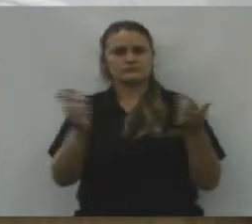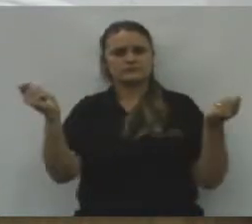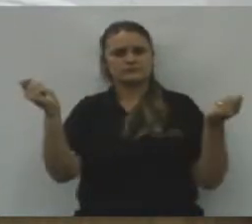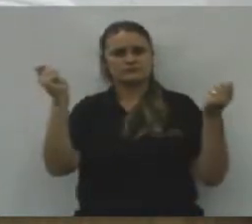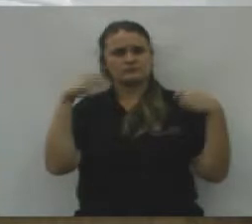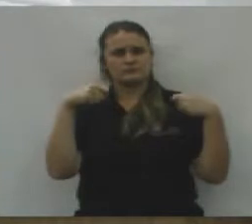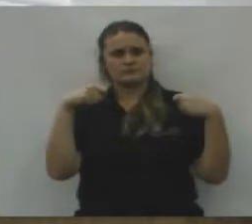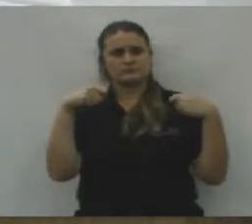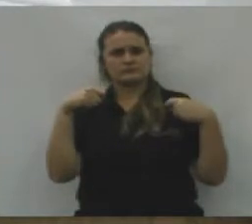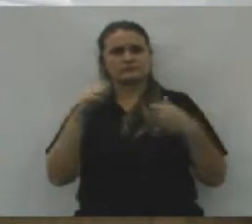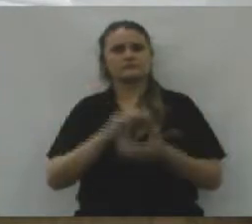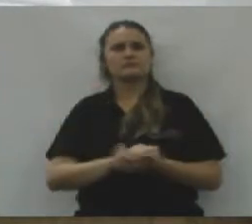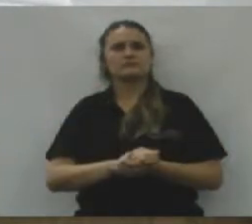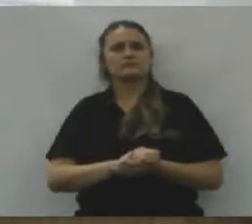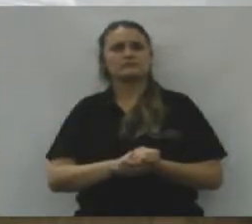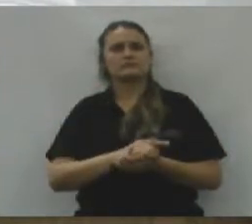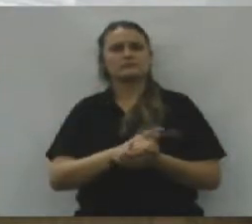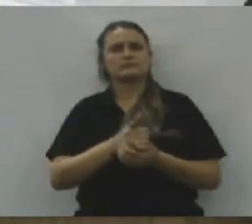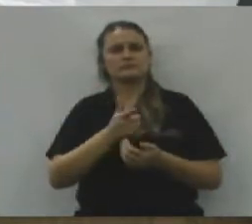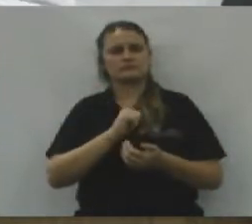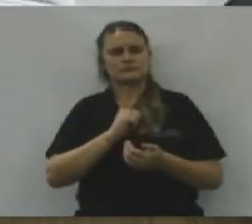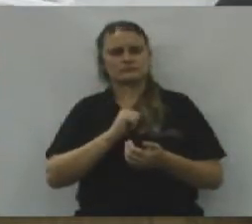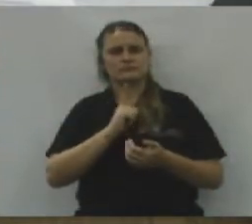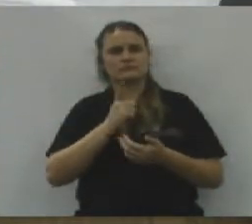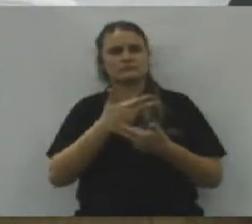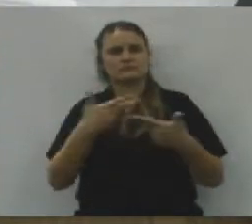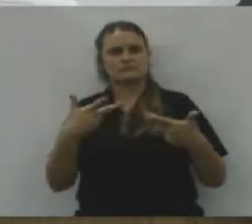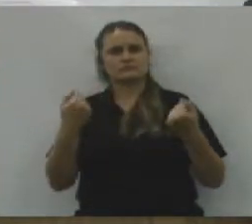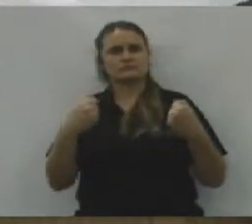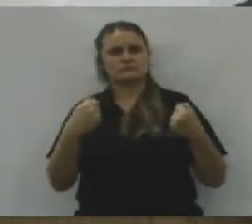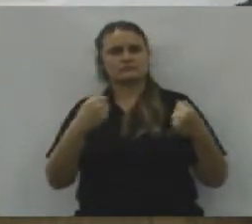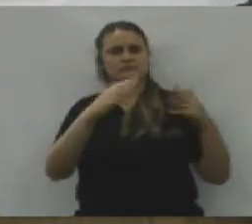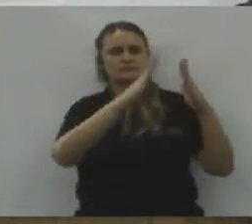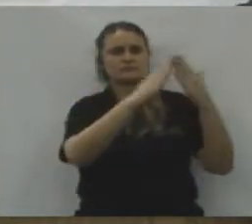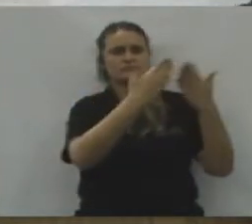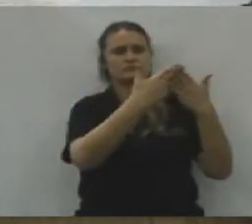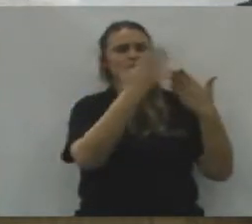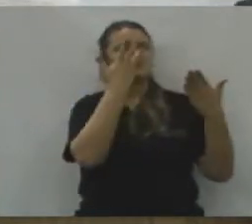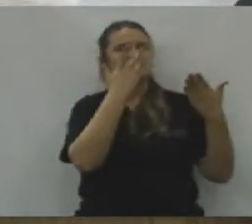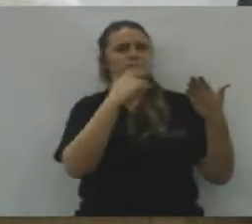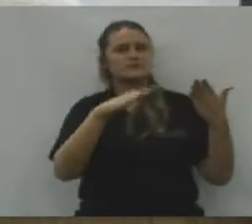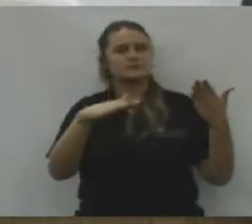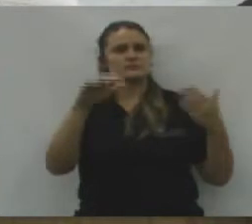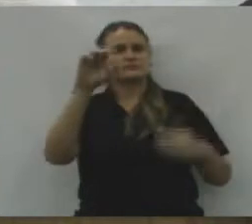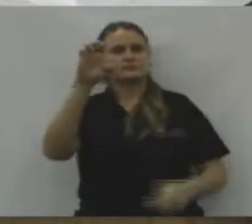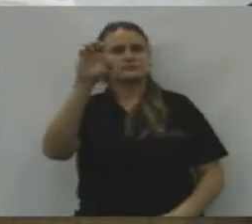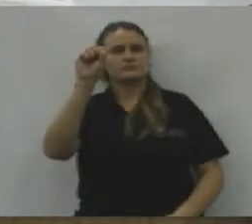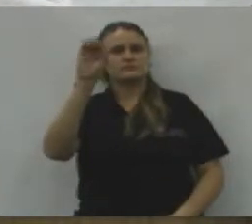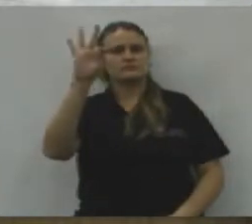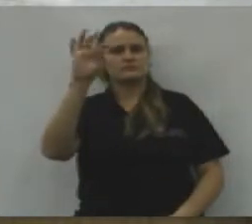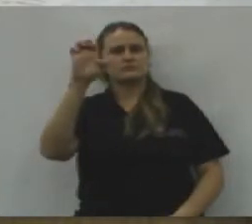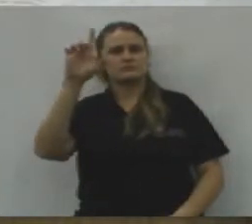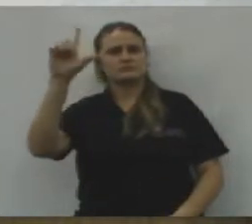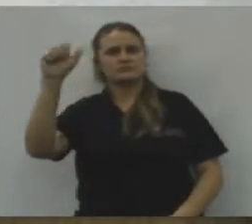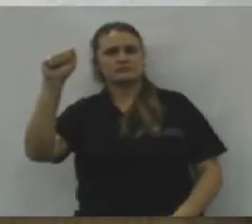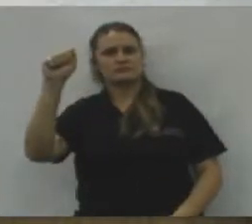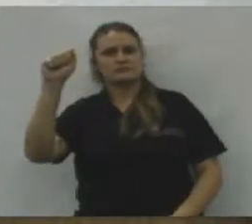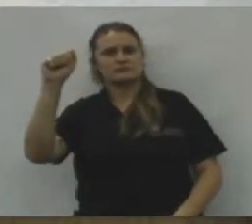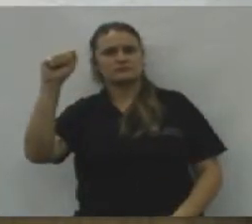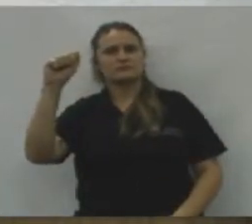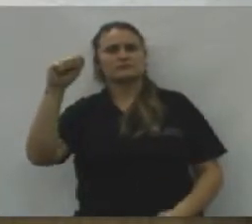competentes que atendam às necessidades do CEMEIS Estela Venâncio Caos, com a